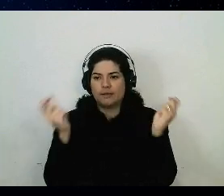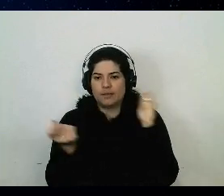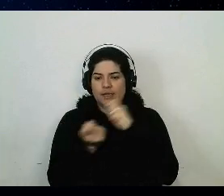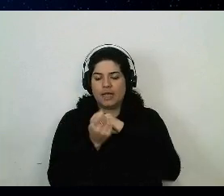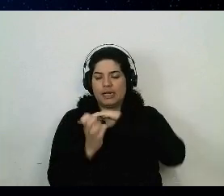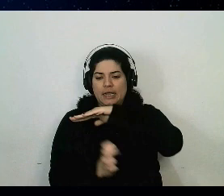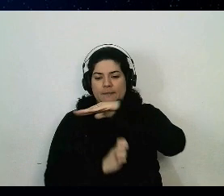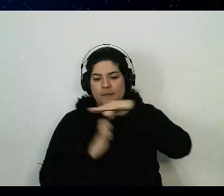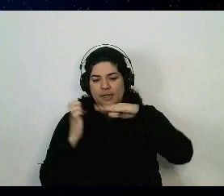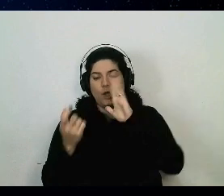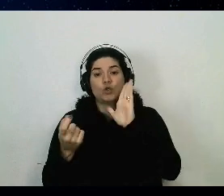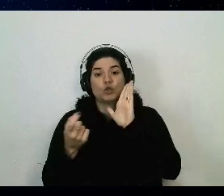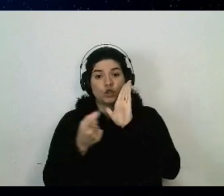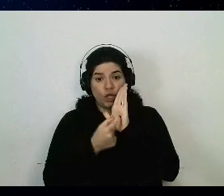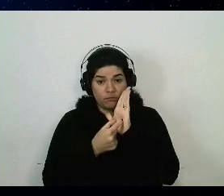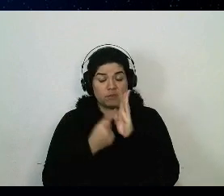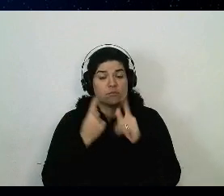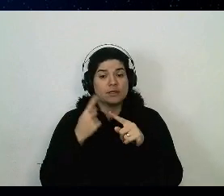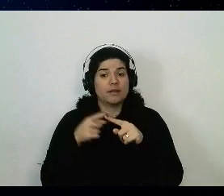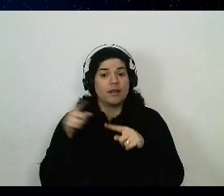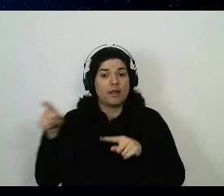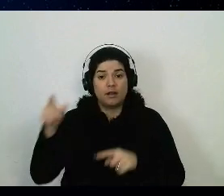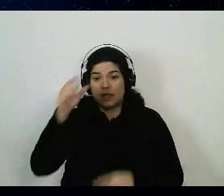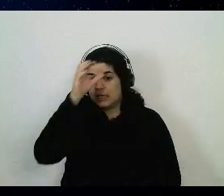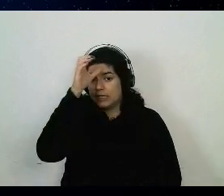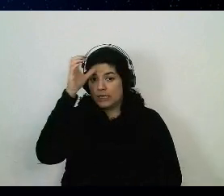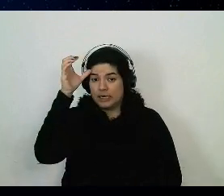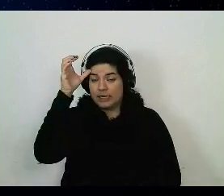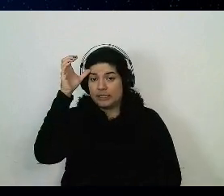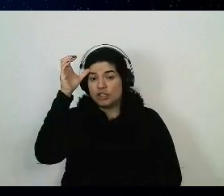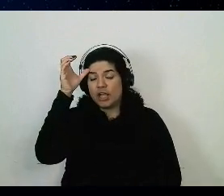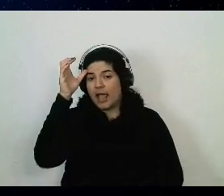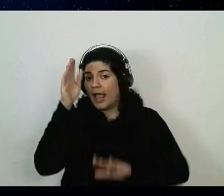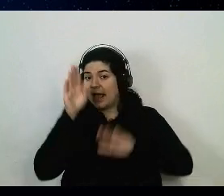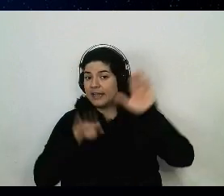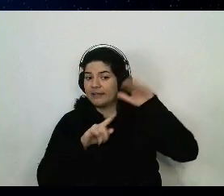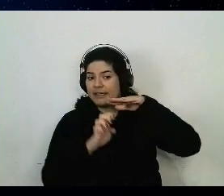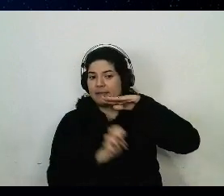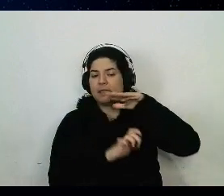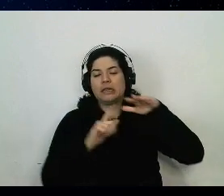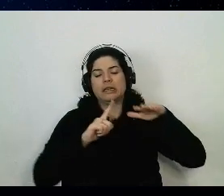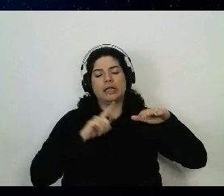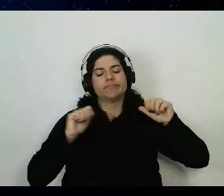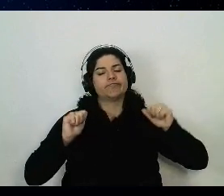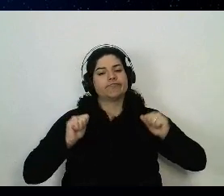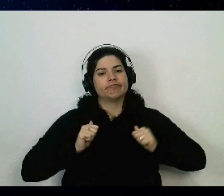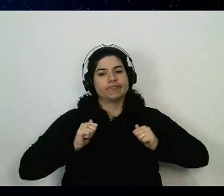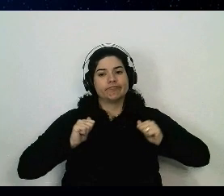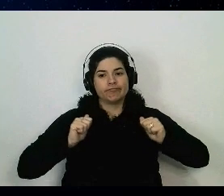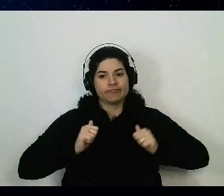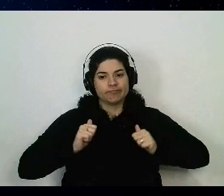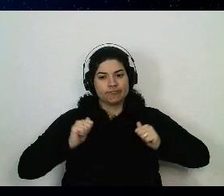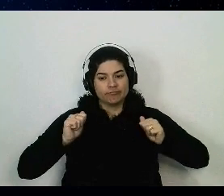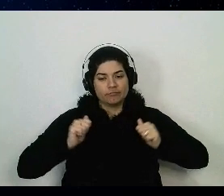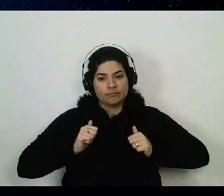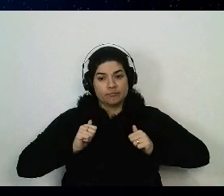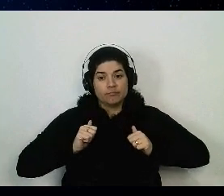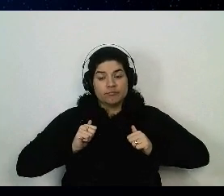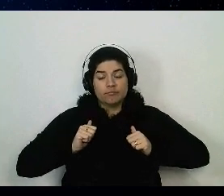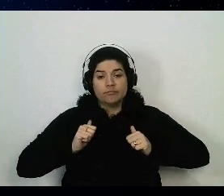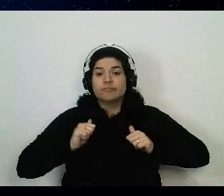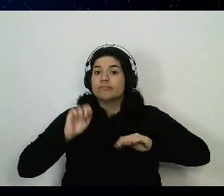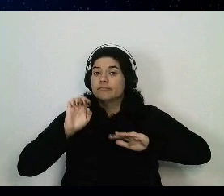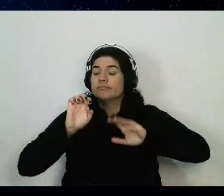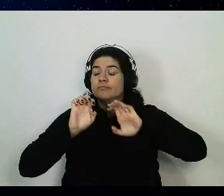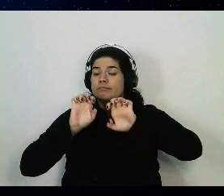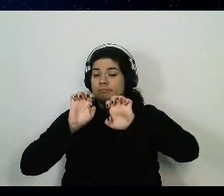nosso software. Por quê? Porque o cliente, muitas vezes, as empresas estão numa zona de conforto. né? Então, desestrutura e tem